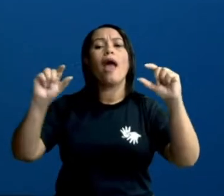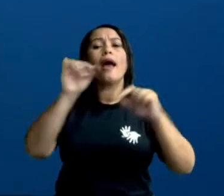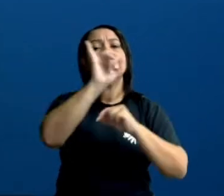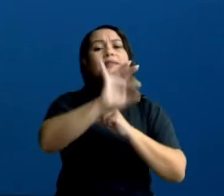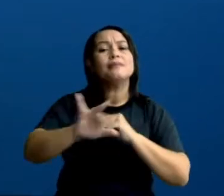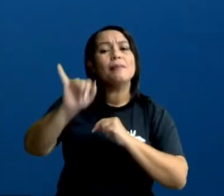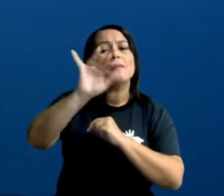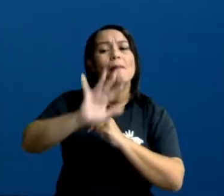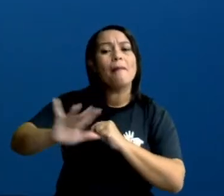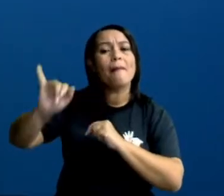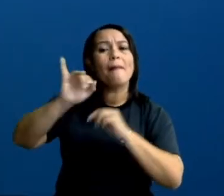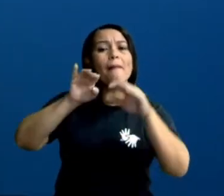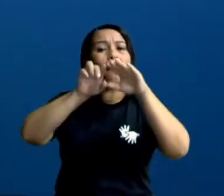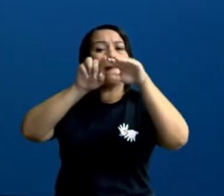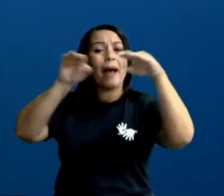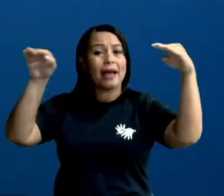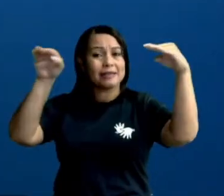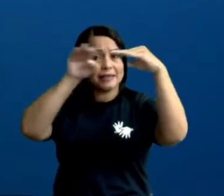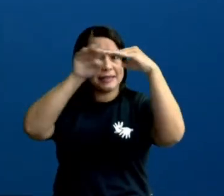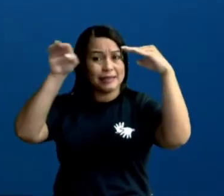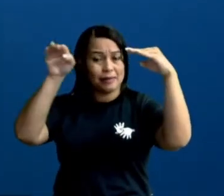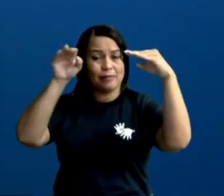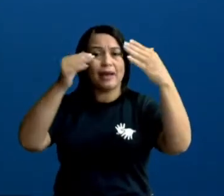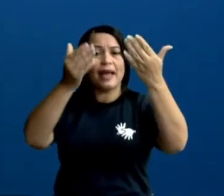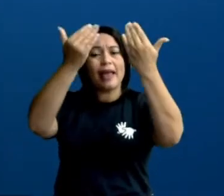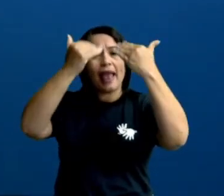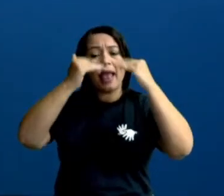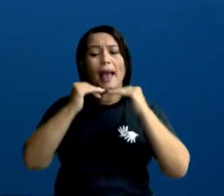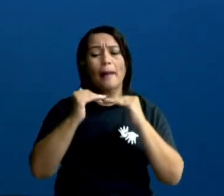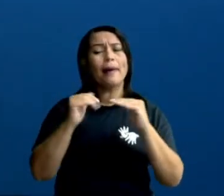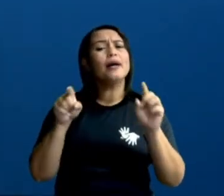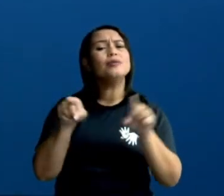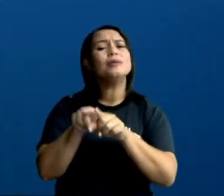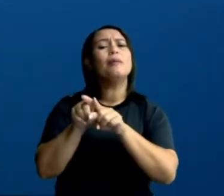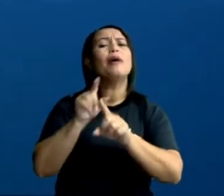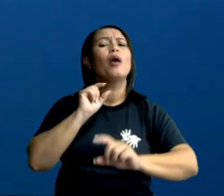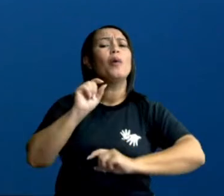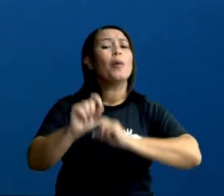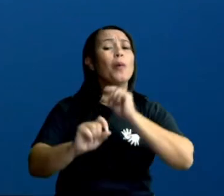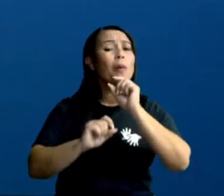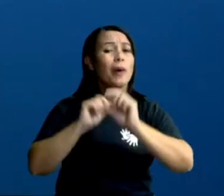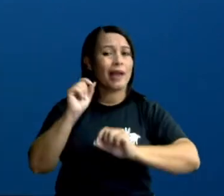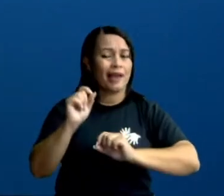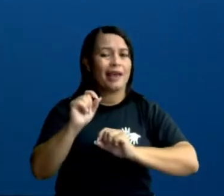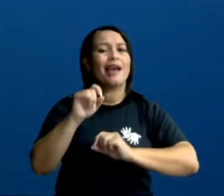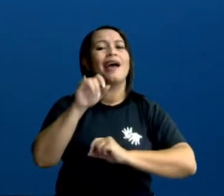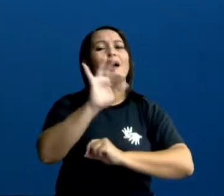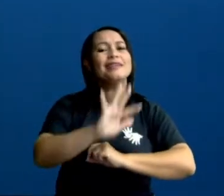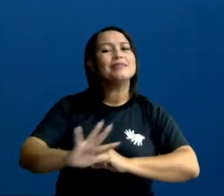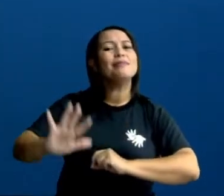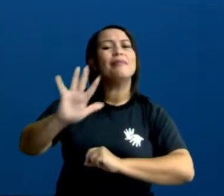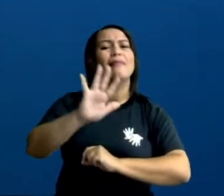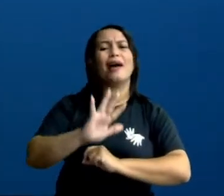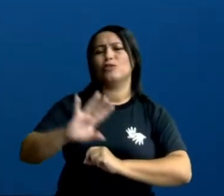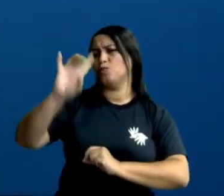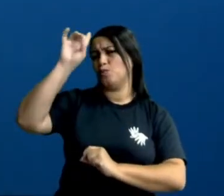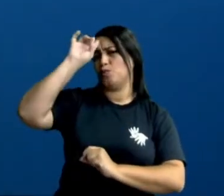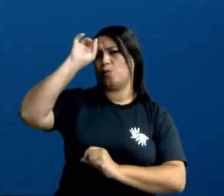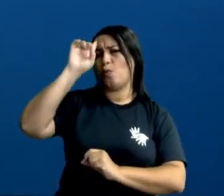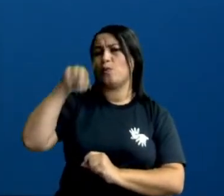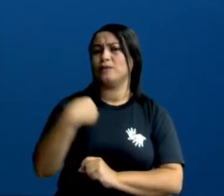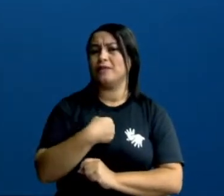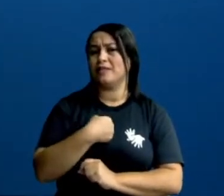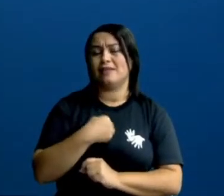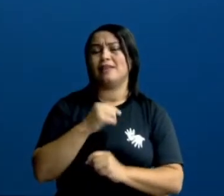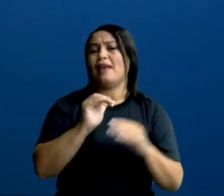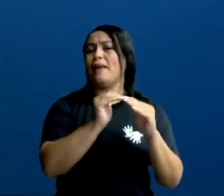figuras espaciais aqui em cima. E tia também colocou as figuras do nosso dia a dia